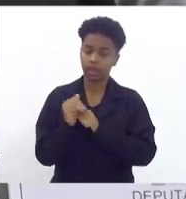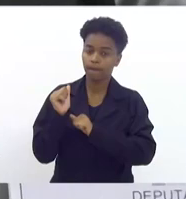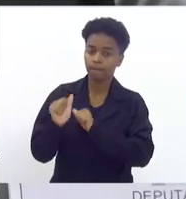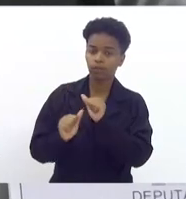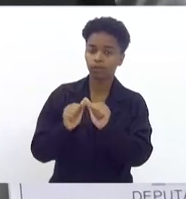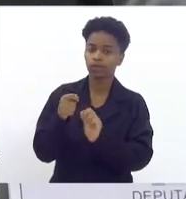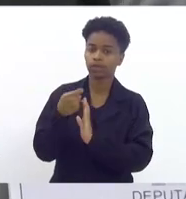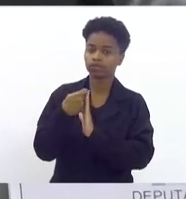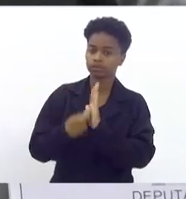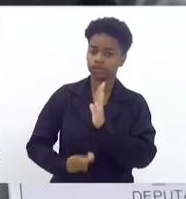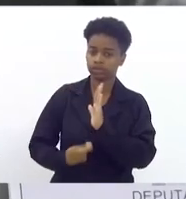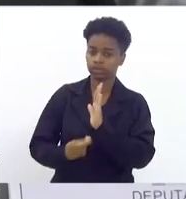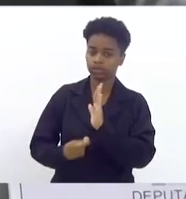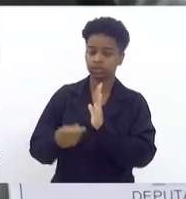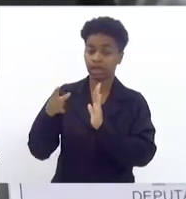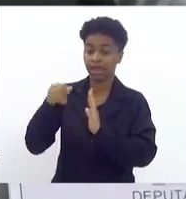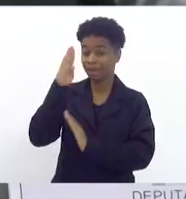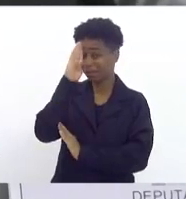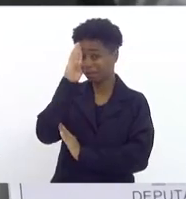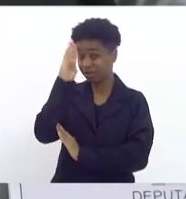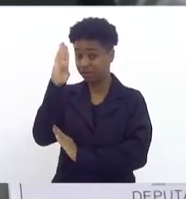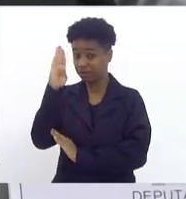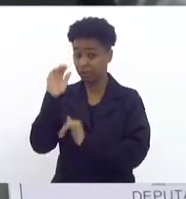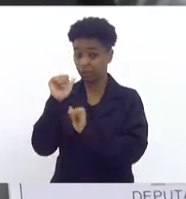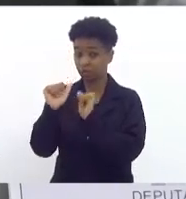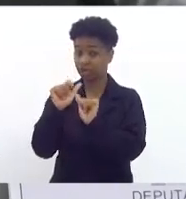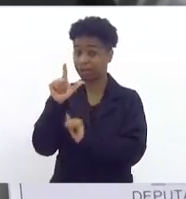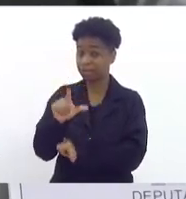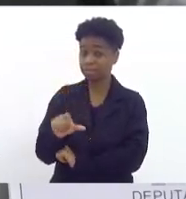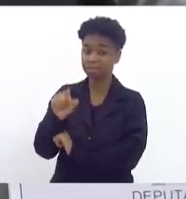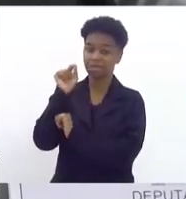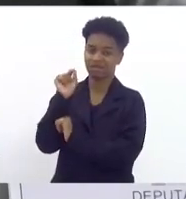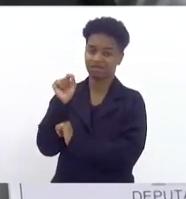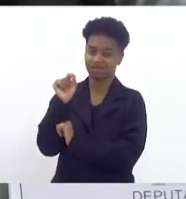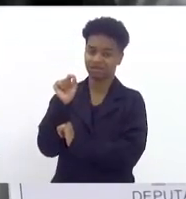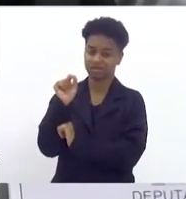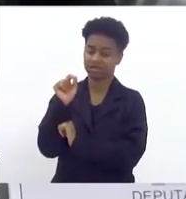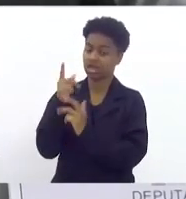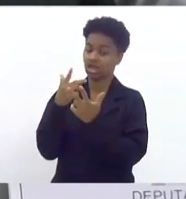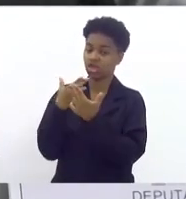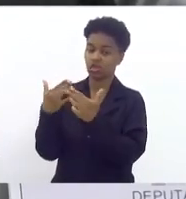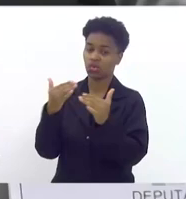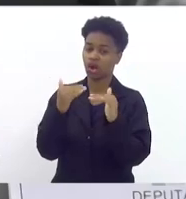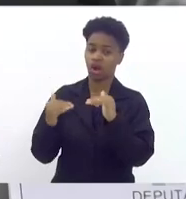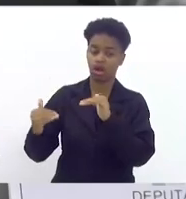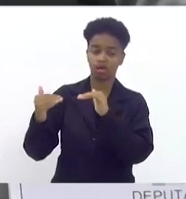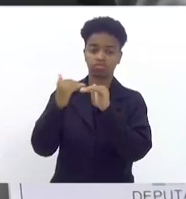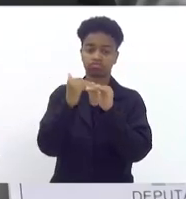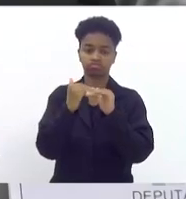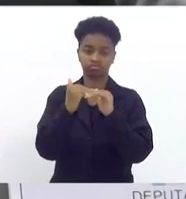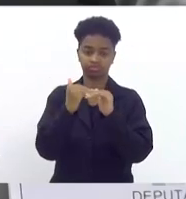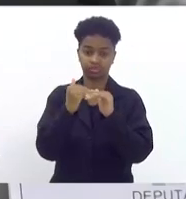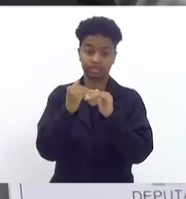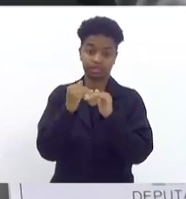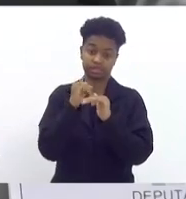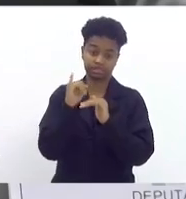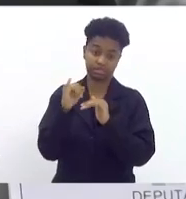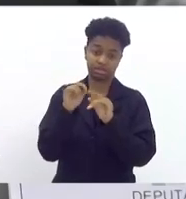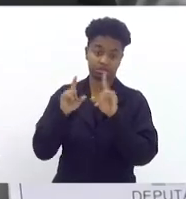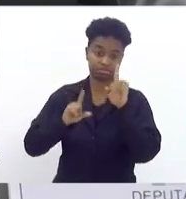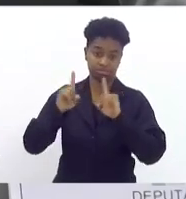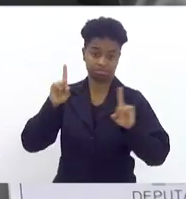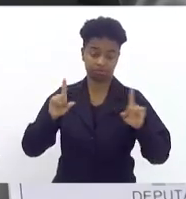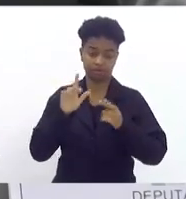alterando o texto de prioridade para preferência em iguais condições em caso de leilão. Porque